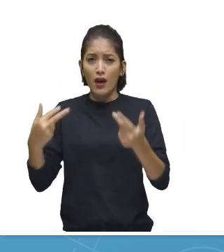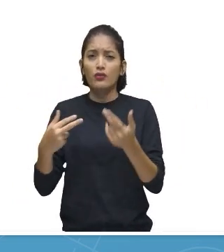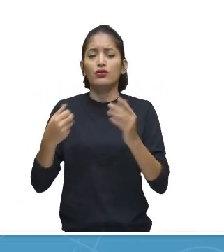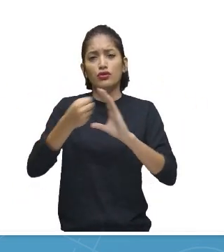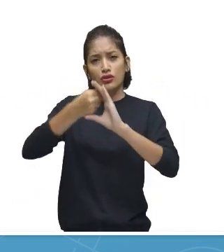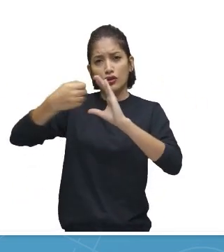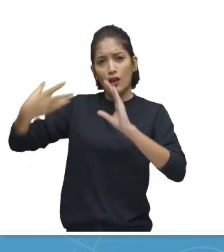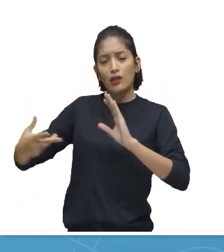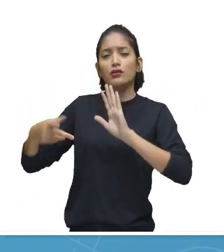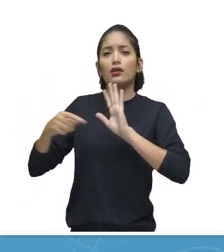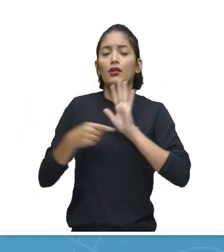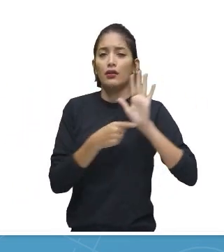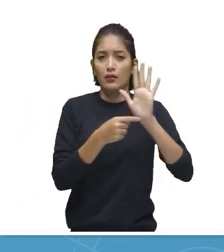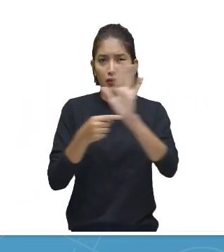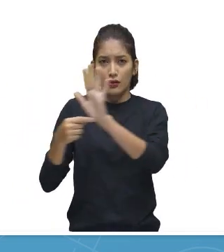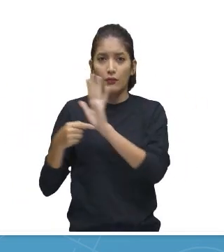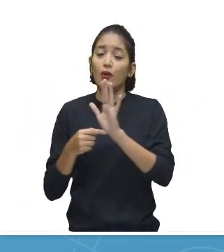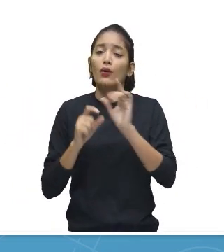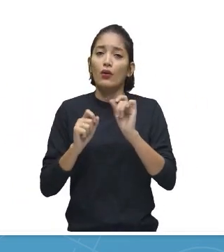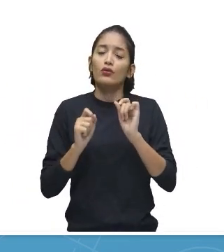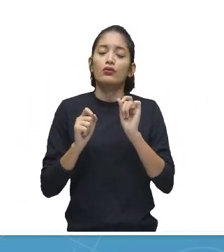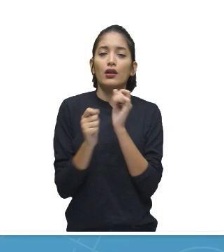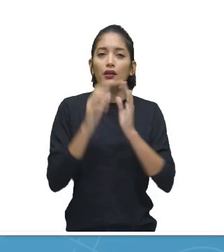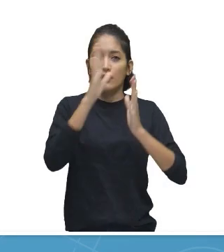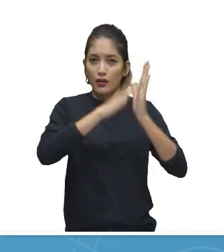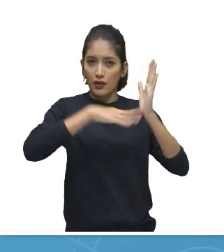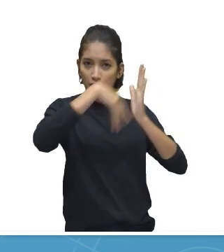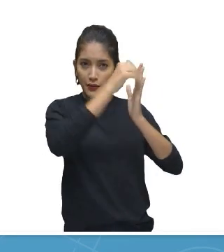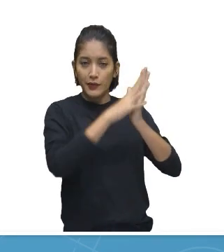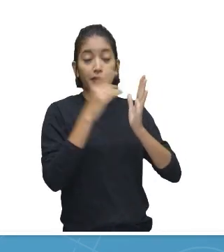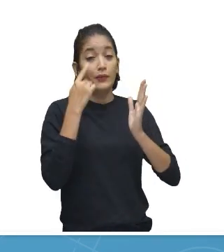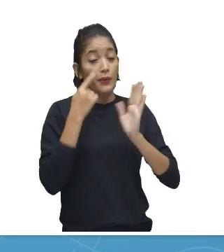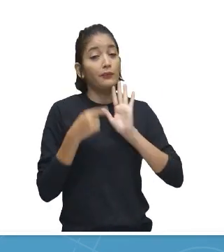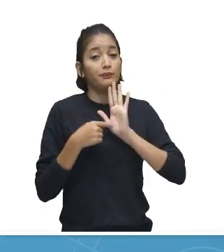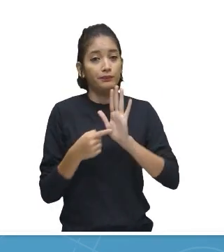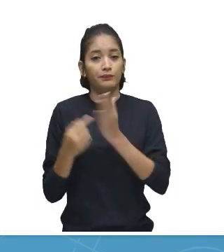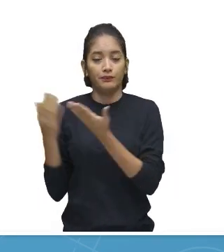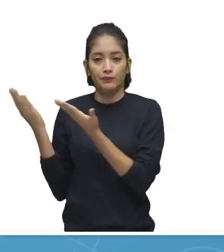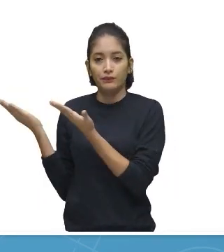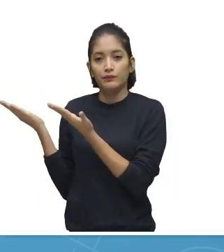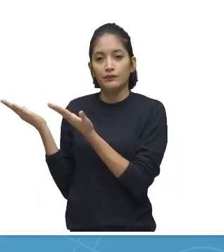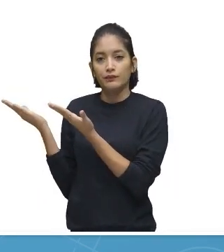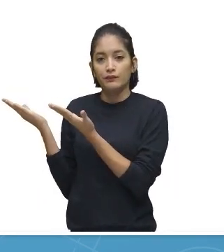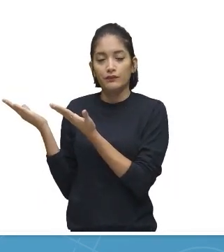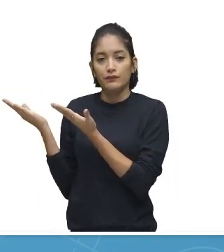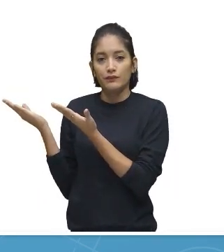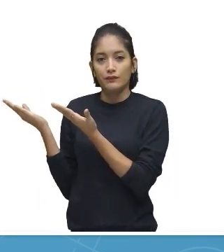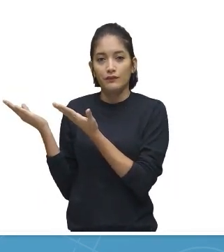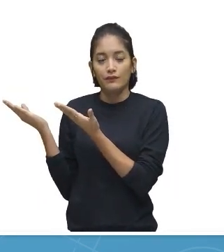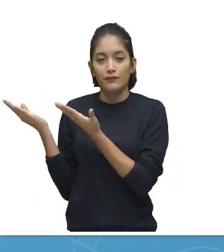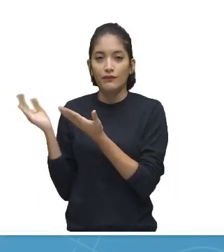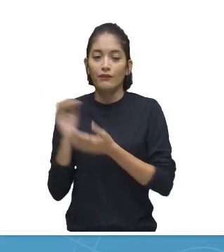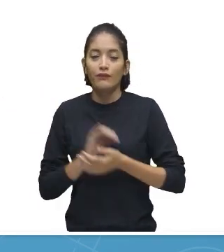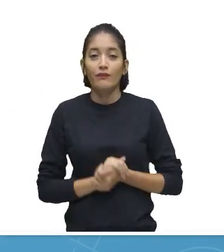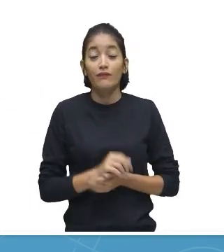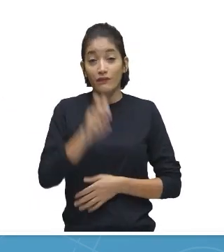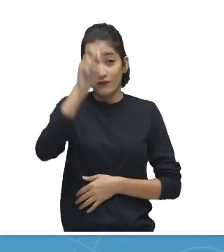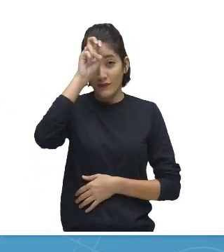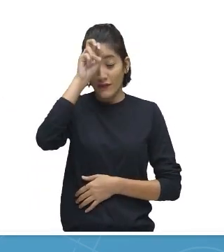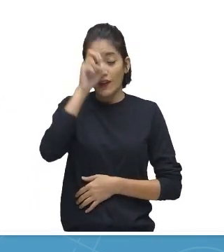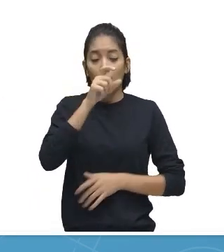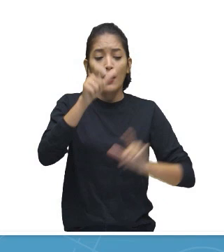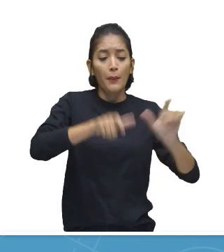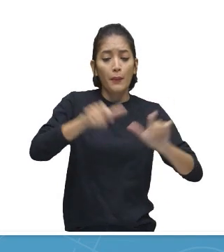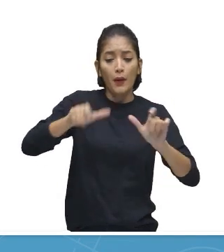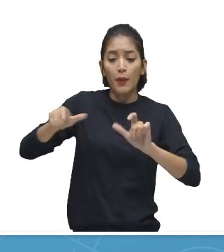personagens representadas nas pinturas e baixos relevos. A gente vai ver aí uma pintura egípcia e os personagens são pintados